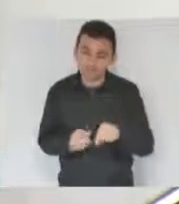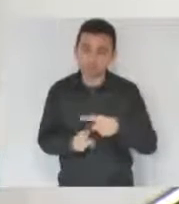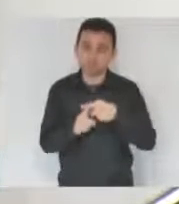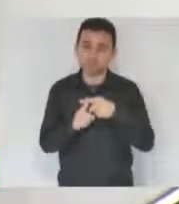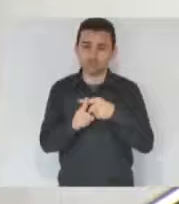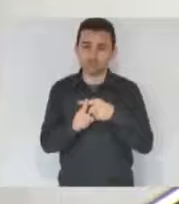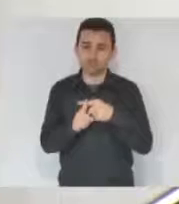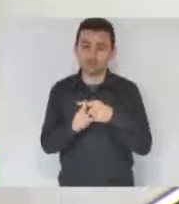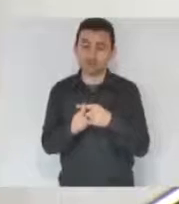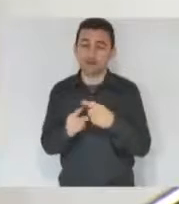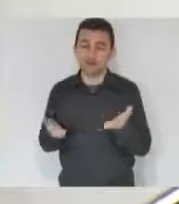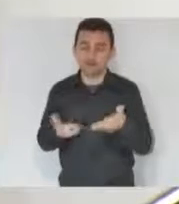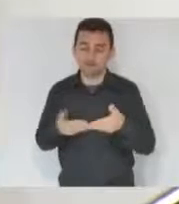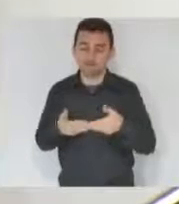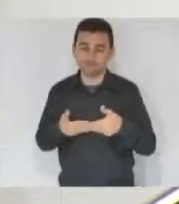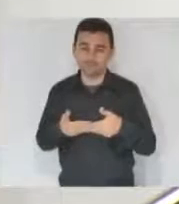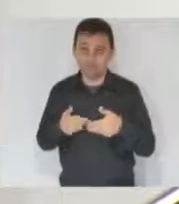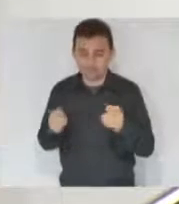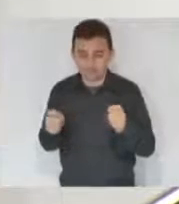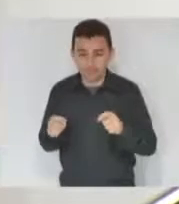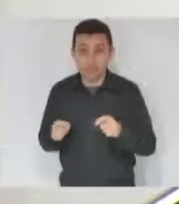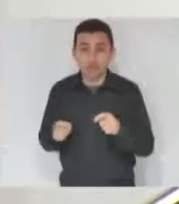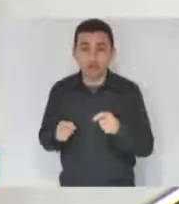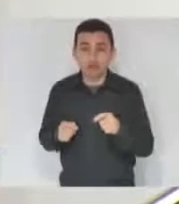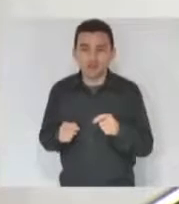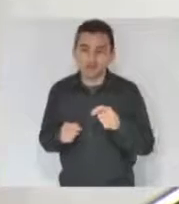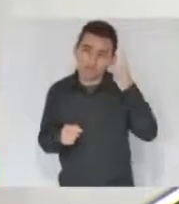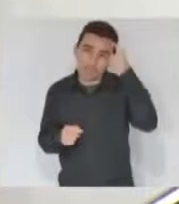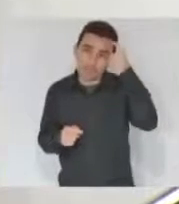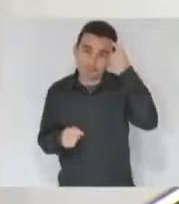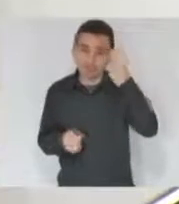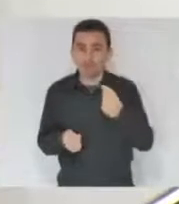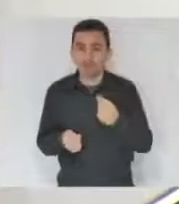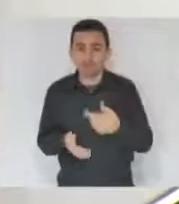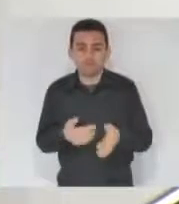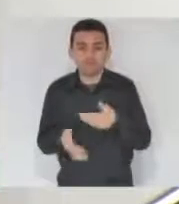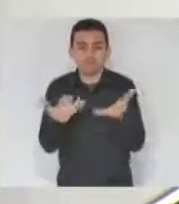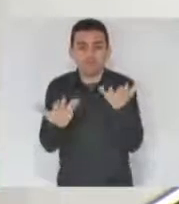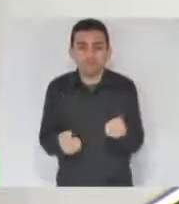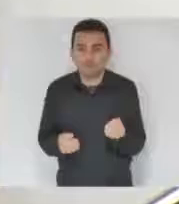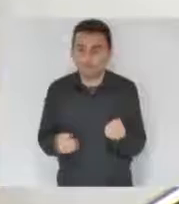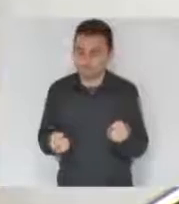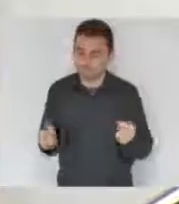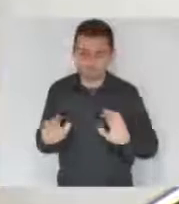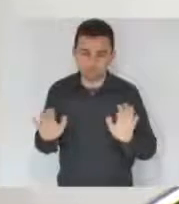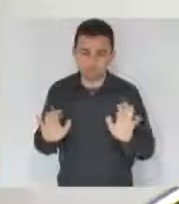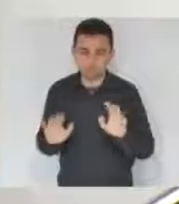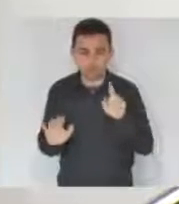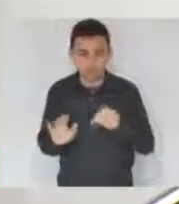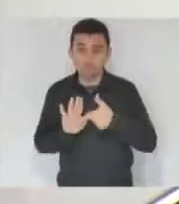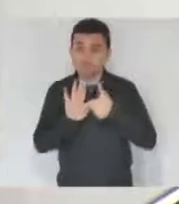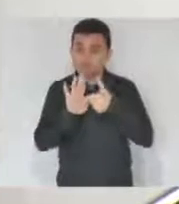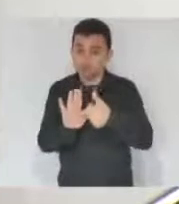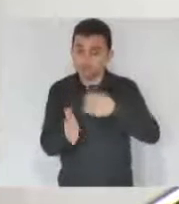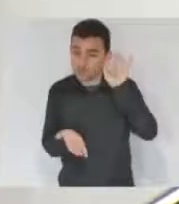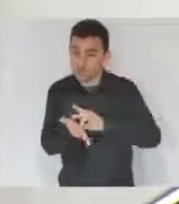gente possa realmente não aprovar uma peça de ficção, e sim um orçamento que vai refletir a execução fiscal do